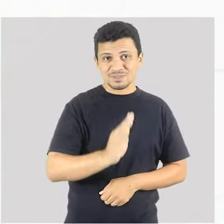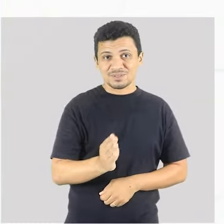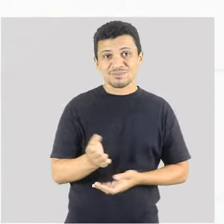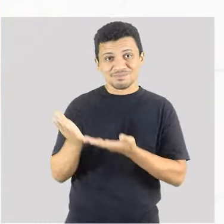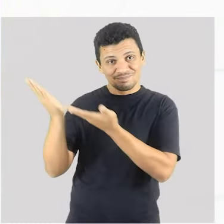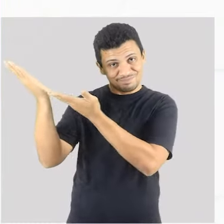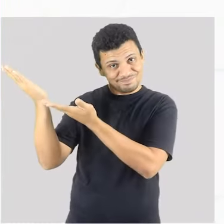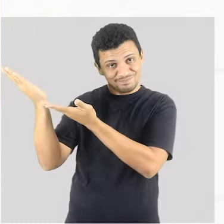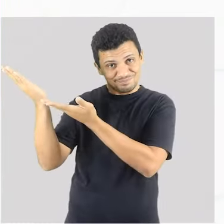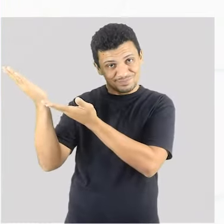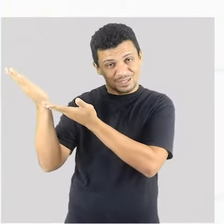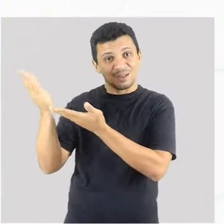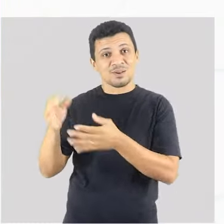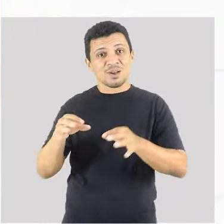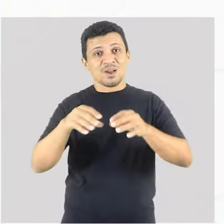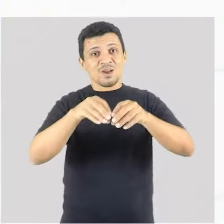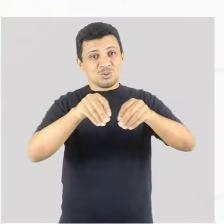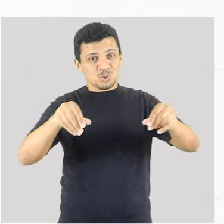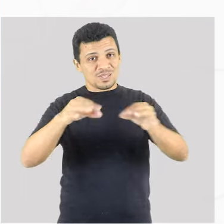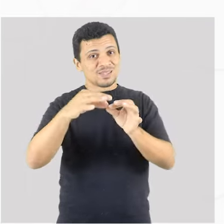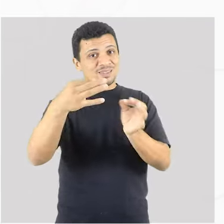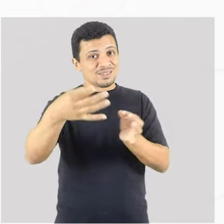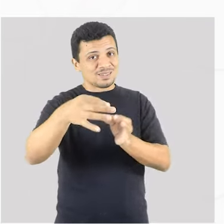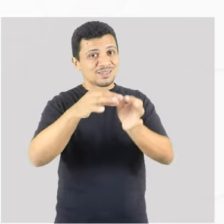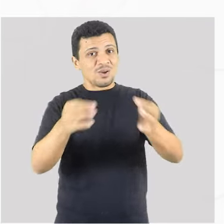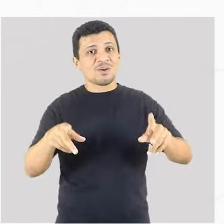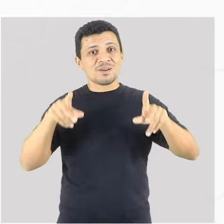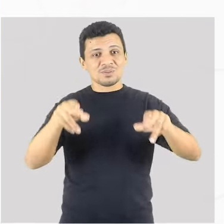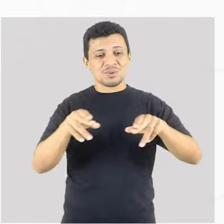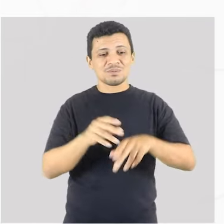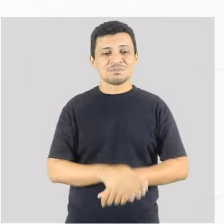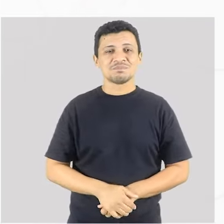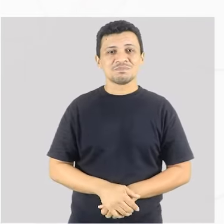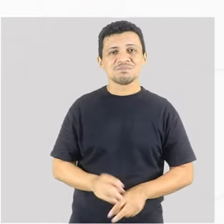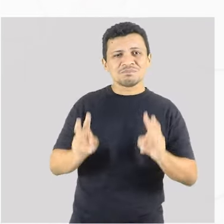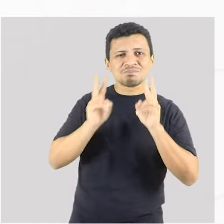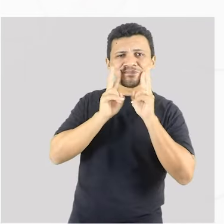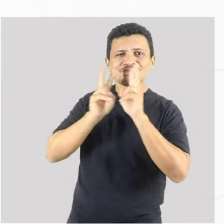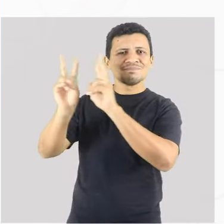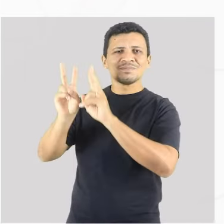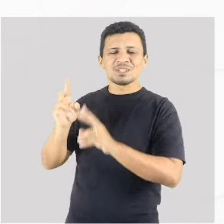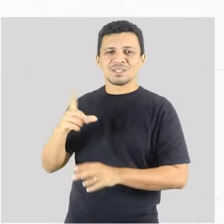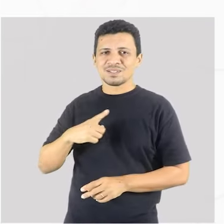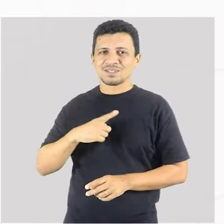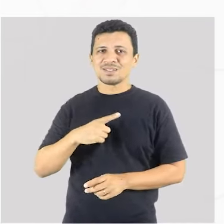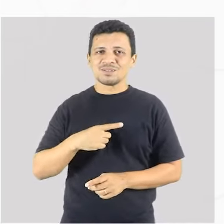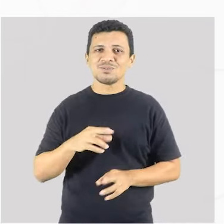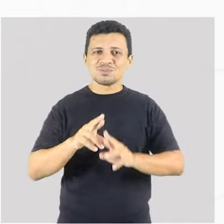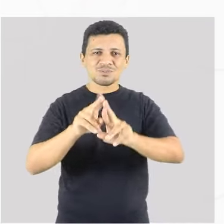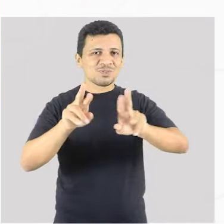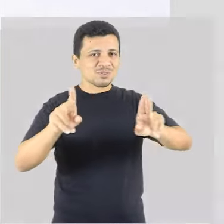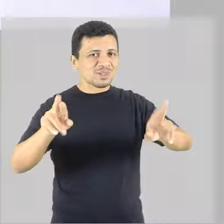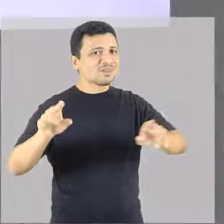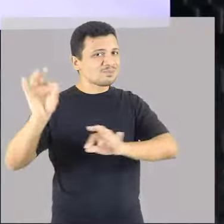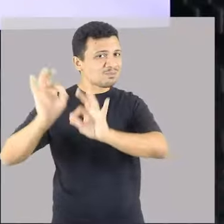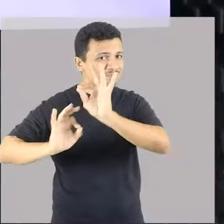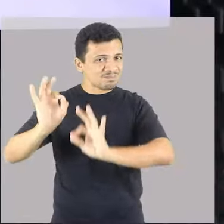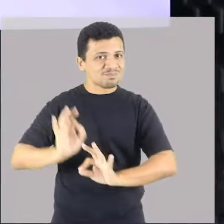tá certo é o mesmo território mas se você prestar bem atenção Ele está aqui classificado de maneira diferente